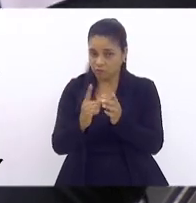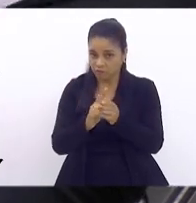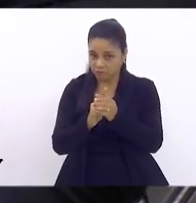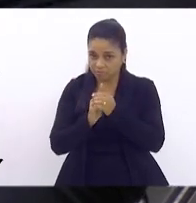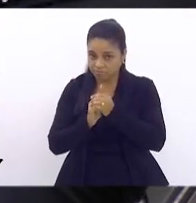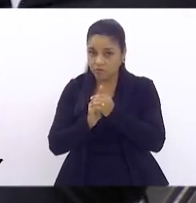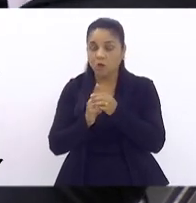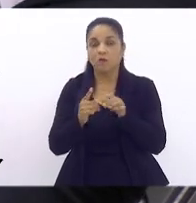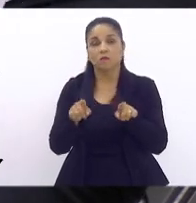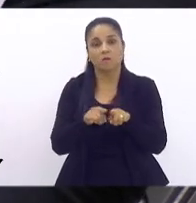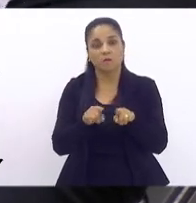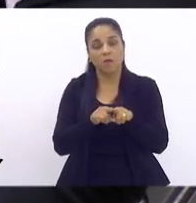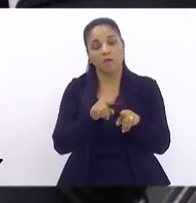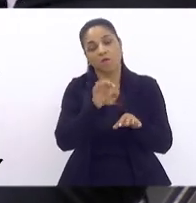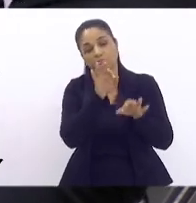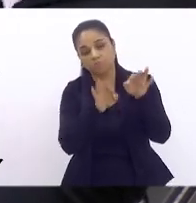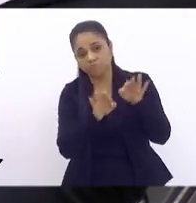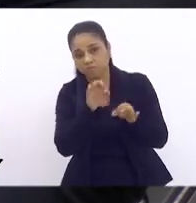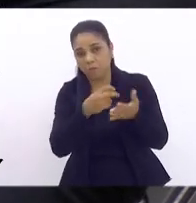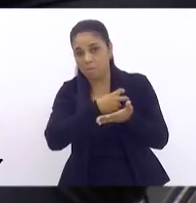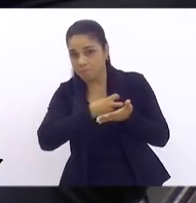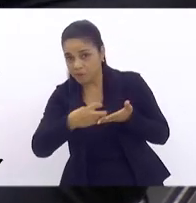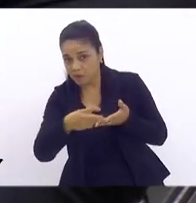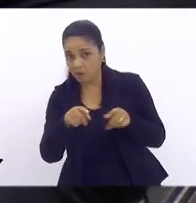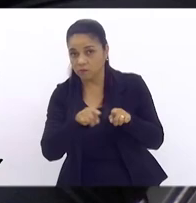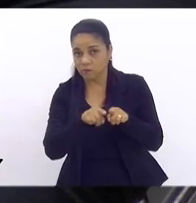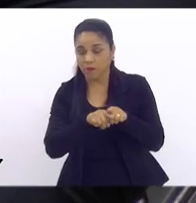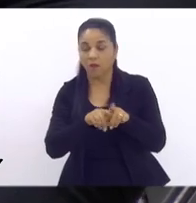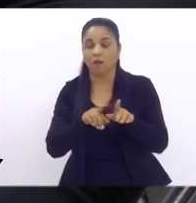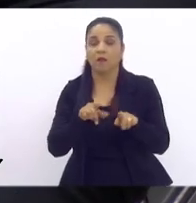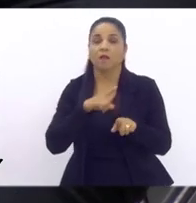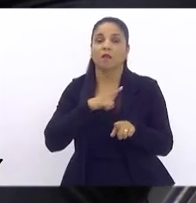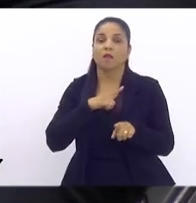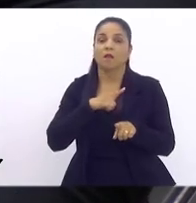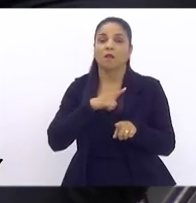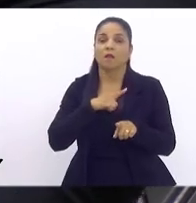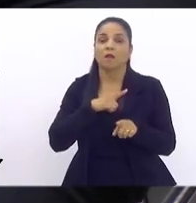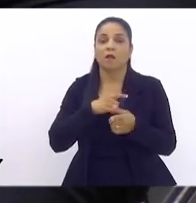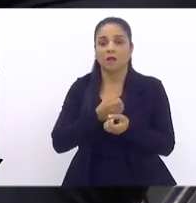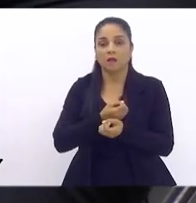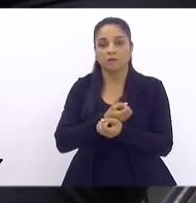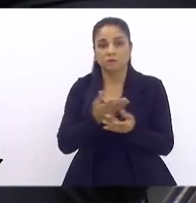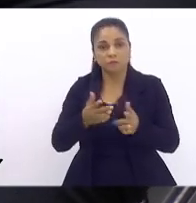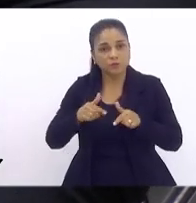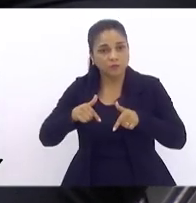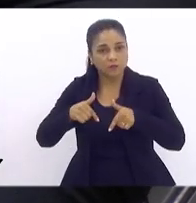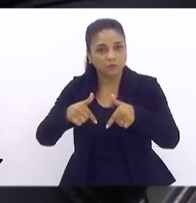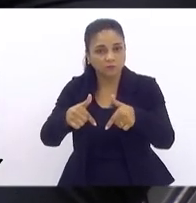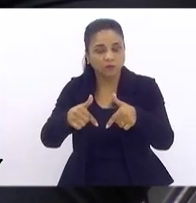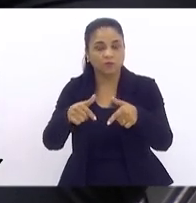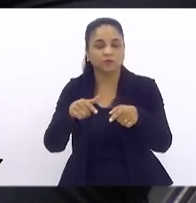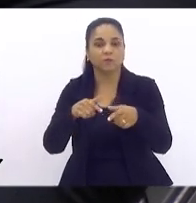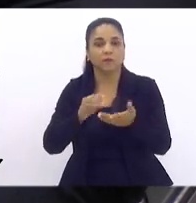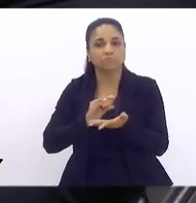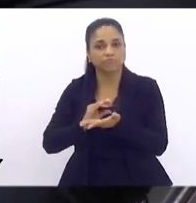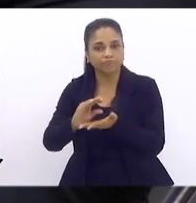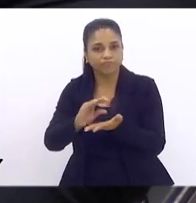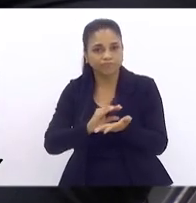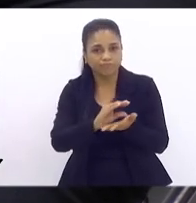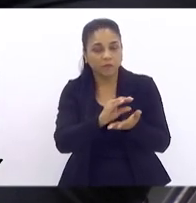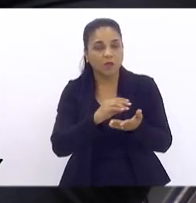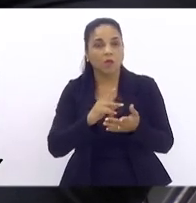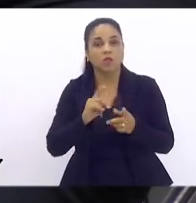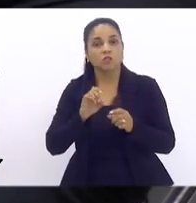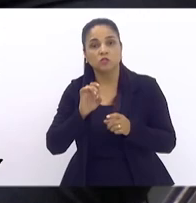Penal quando não é um caso de violência doméstico familiar mas a gente também distribui ações indenizatórios né a